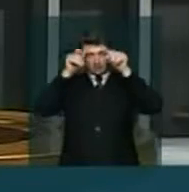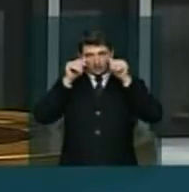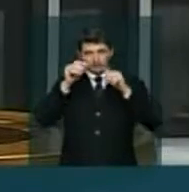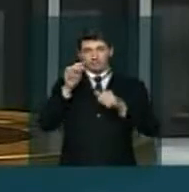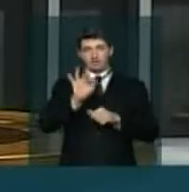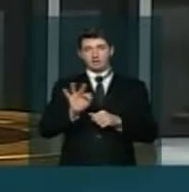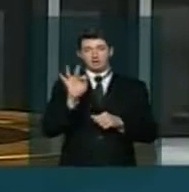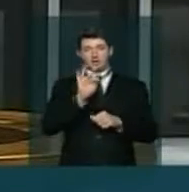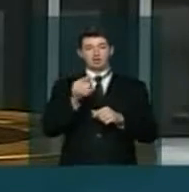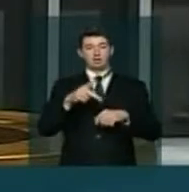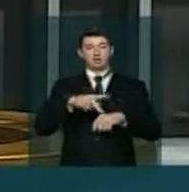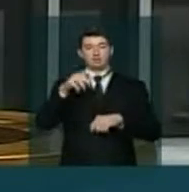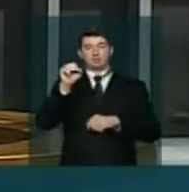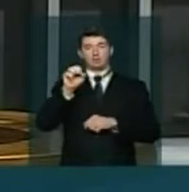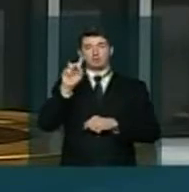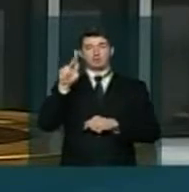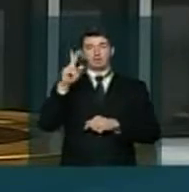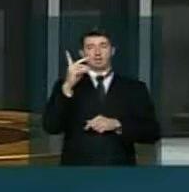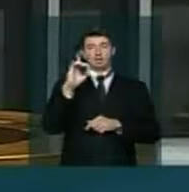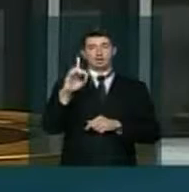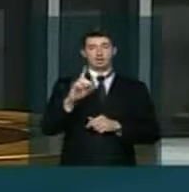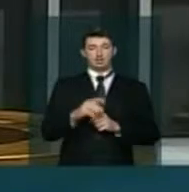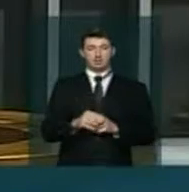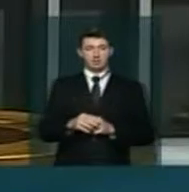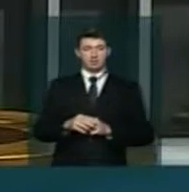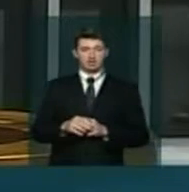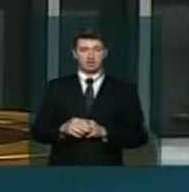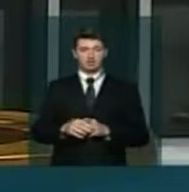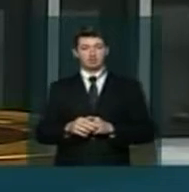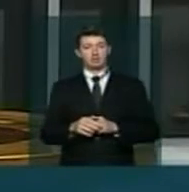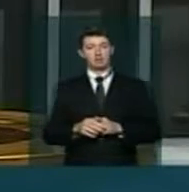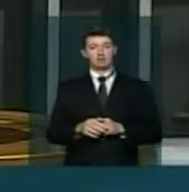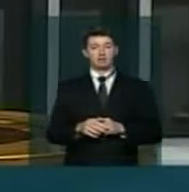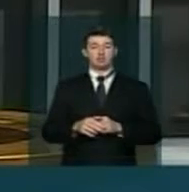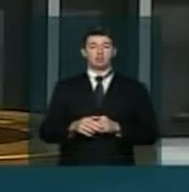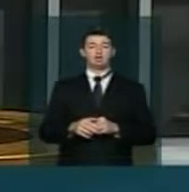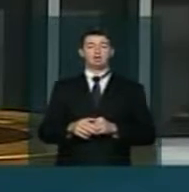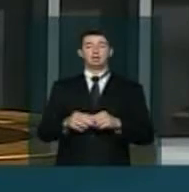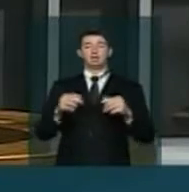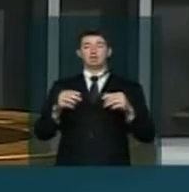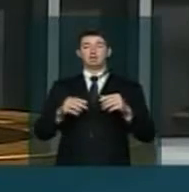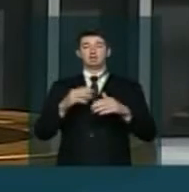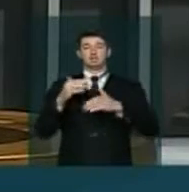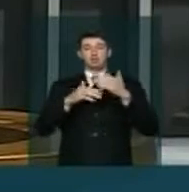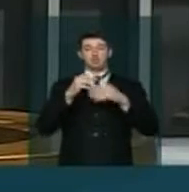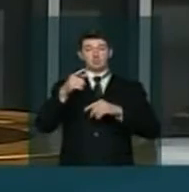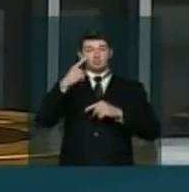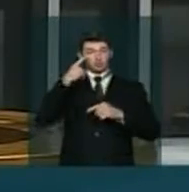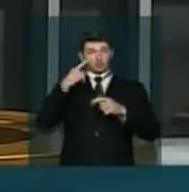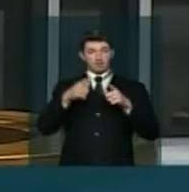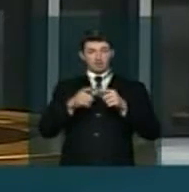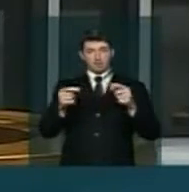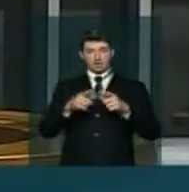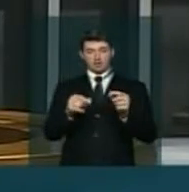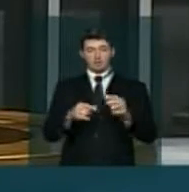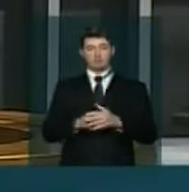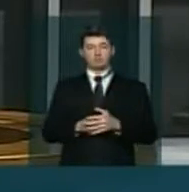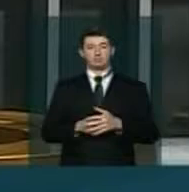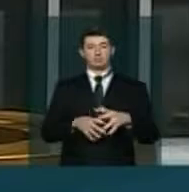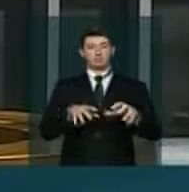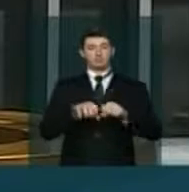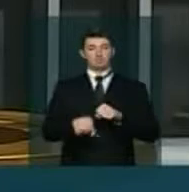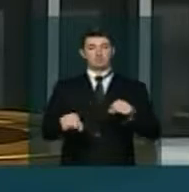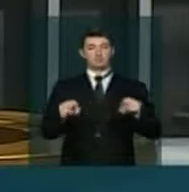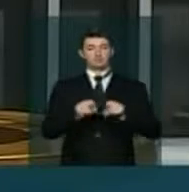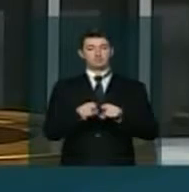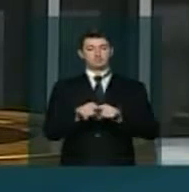é pós-graduado numa escola de Administração e Desenvolvimento no Japão,